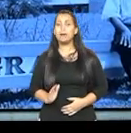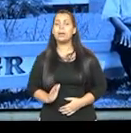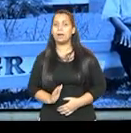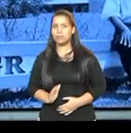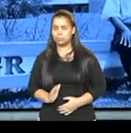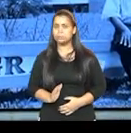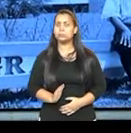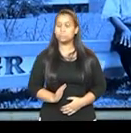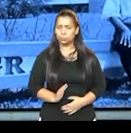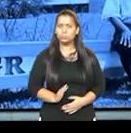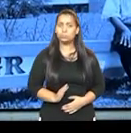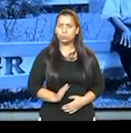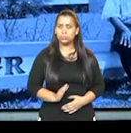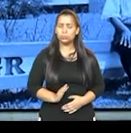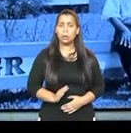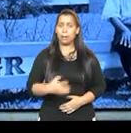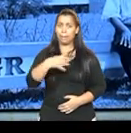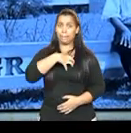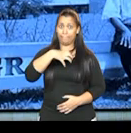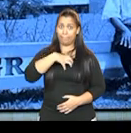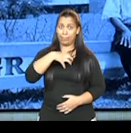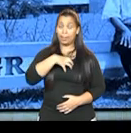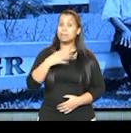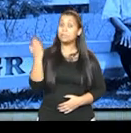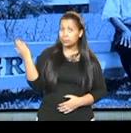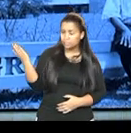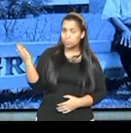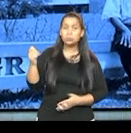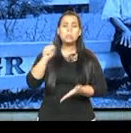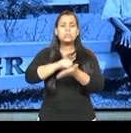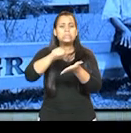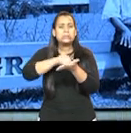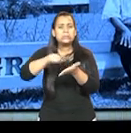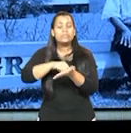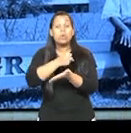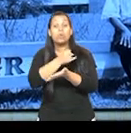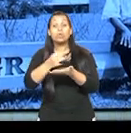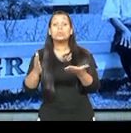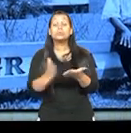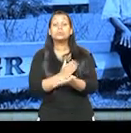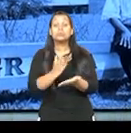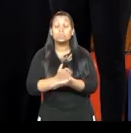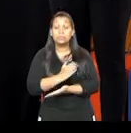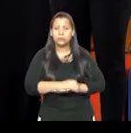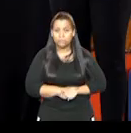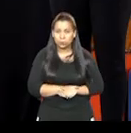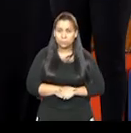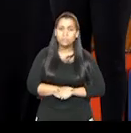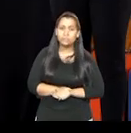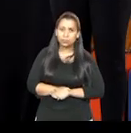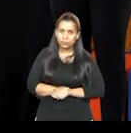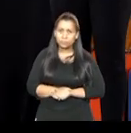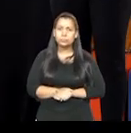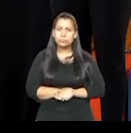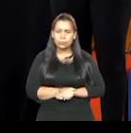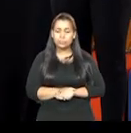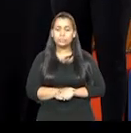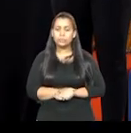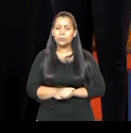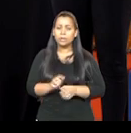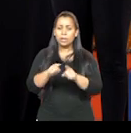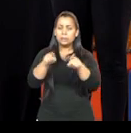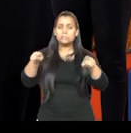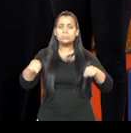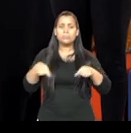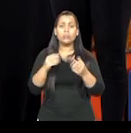Chapada da Diamantina, baiano, portanto, escreveu alguns livros, entre eles Espaço Dividido,